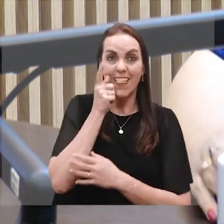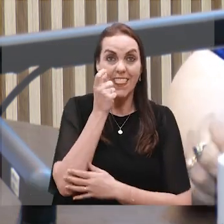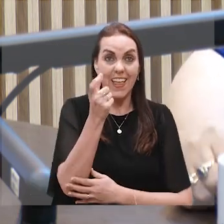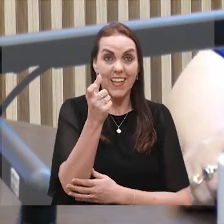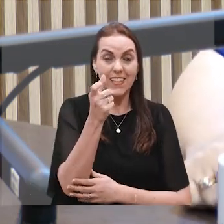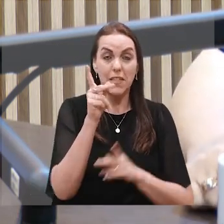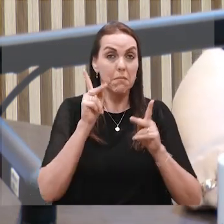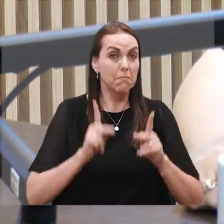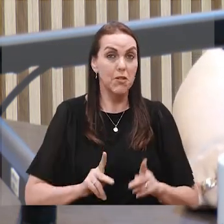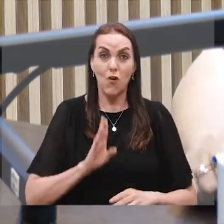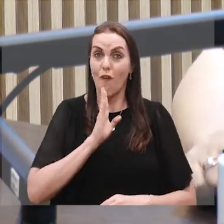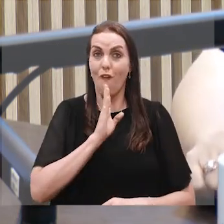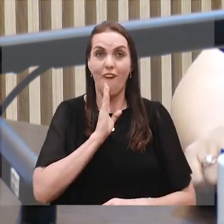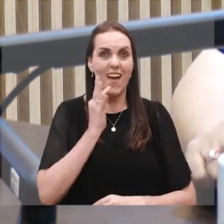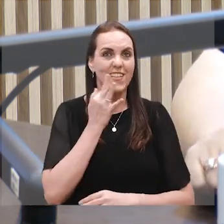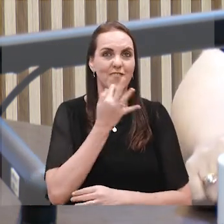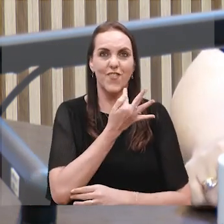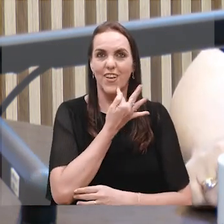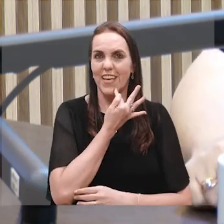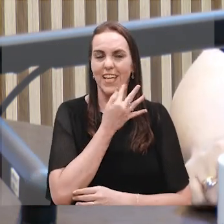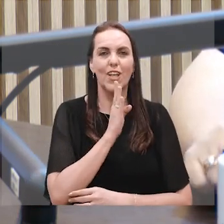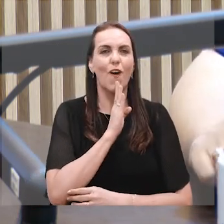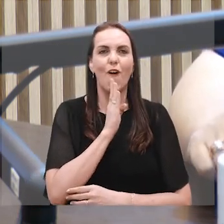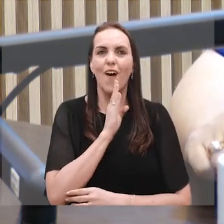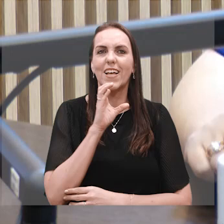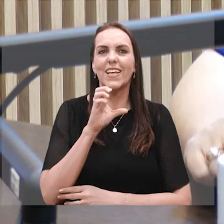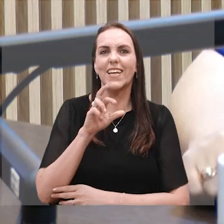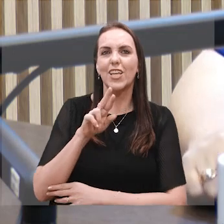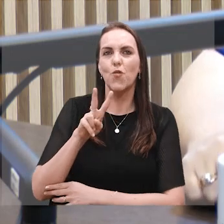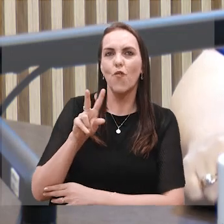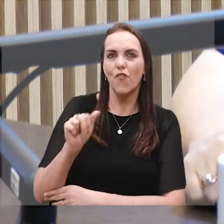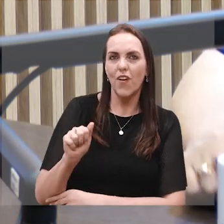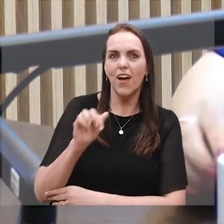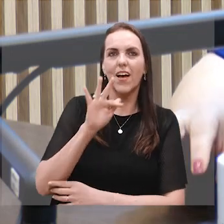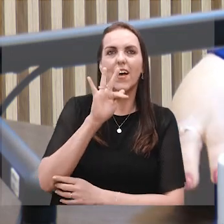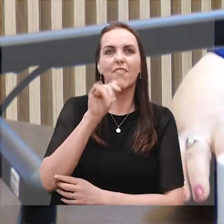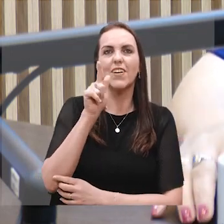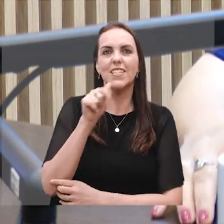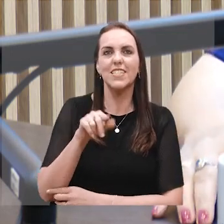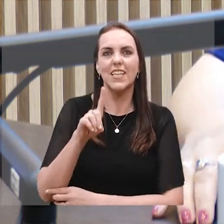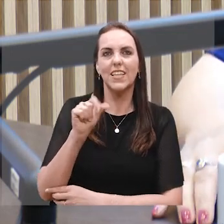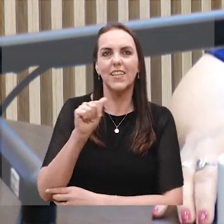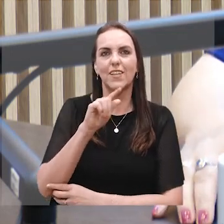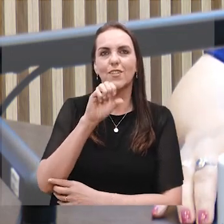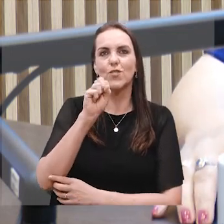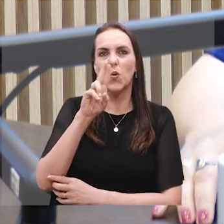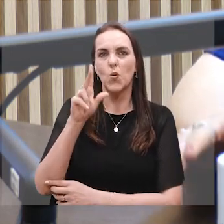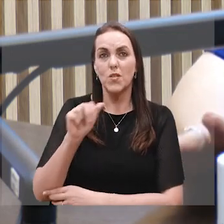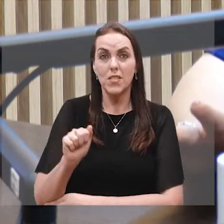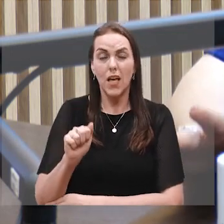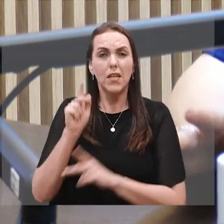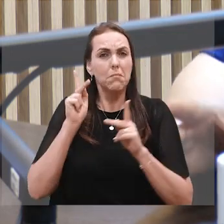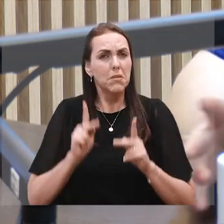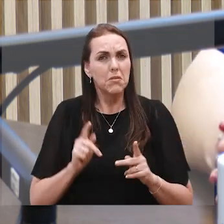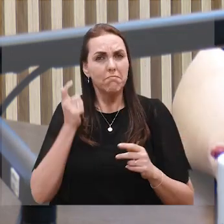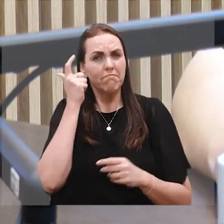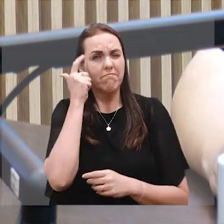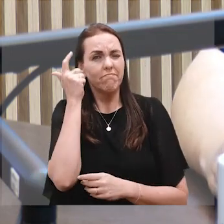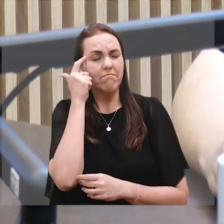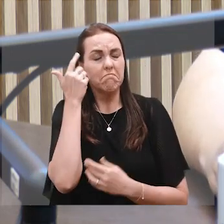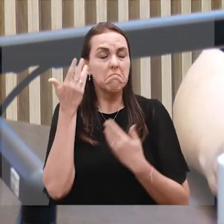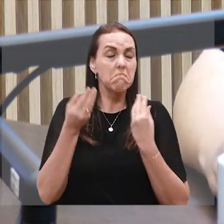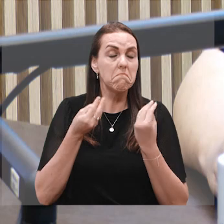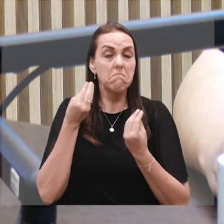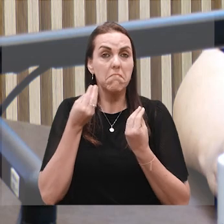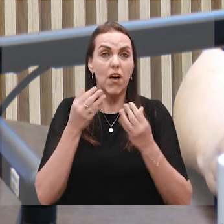muita gente não conhece Forqueta, muita gente não conhece Criúva, muita gente não conhece Fazenda Souza, e as pessoas ficam pensando, aonde eu vou